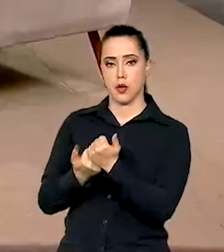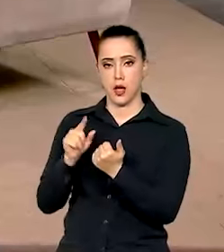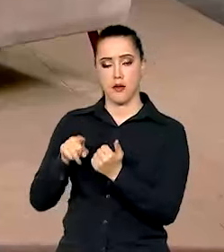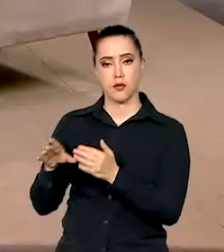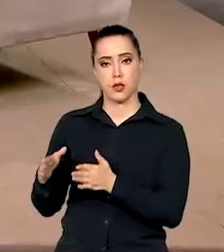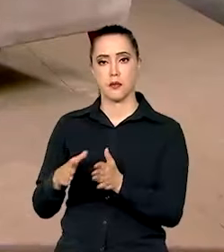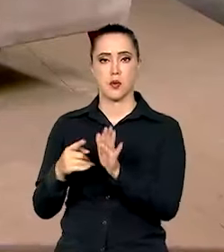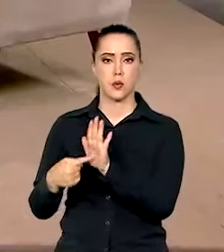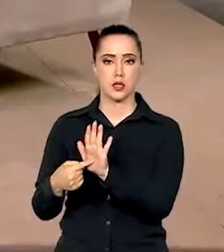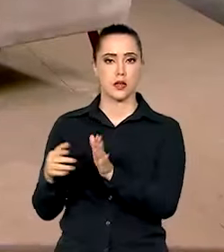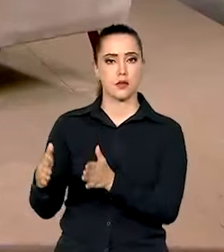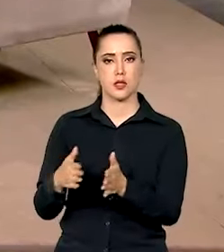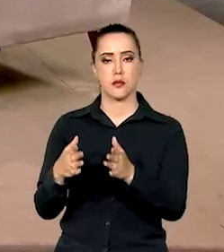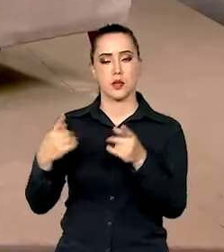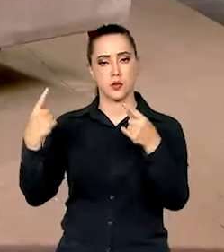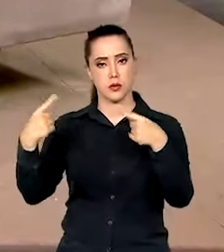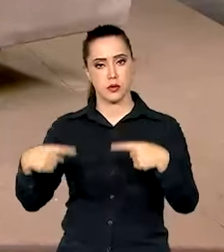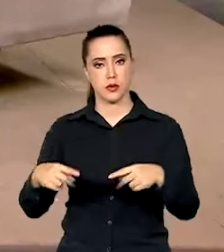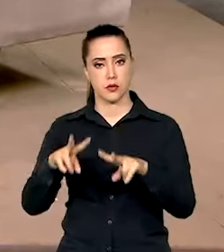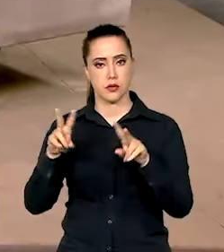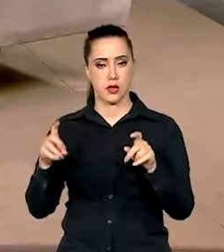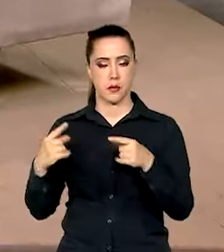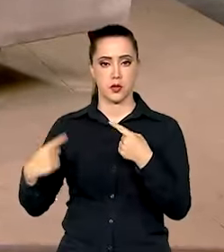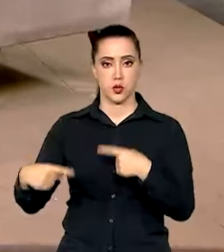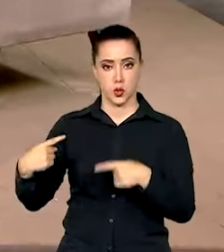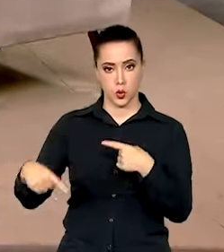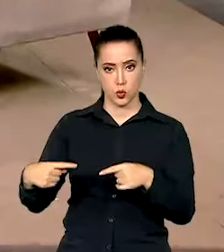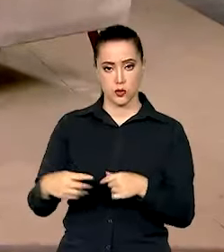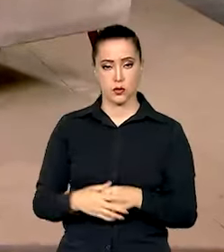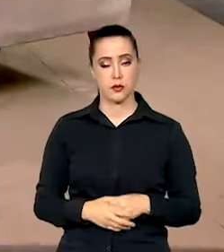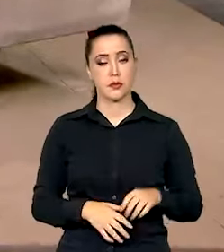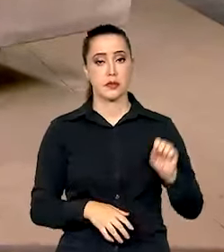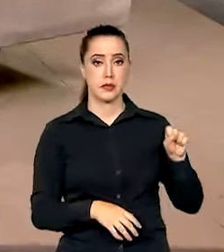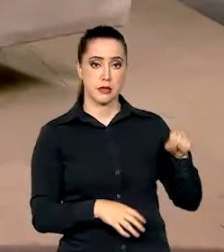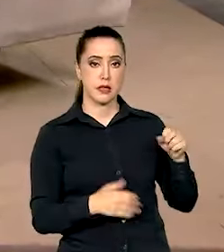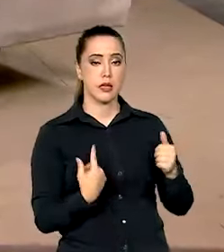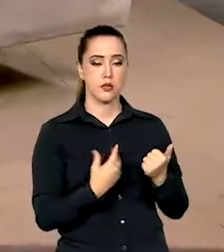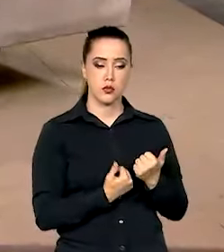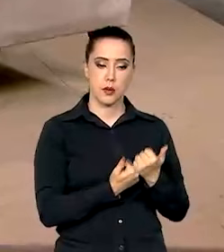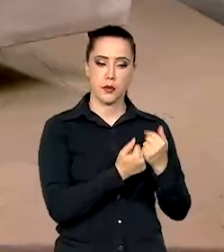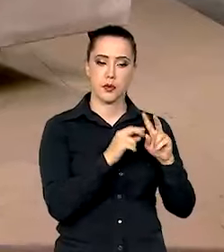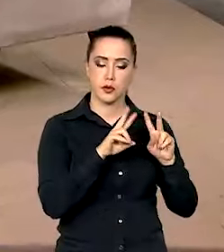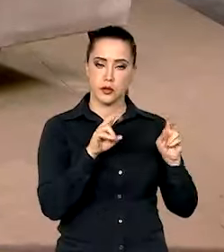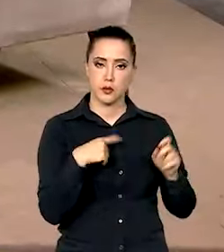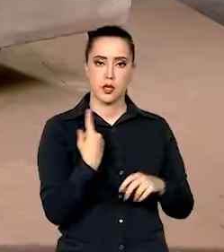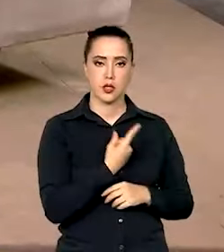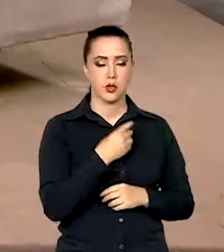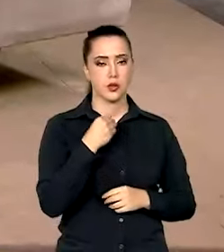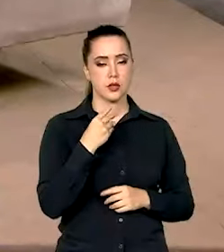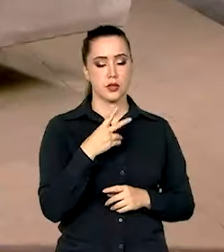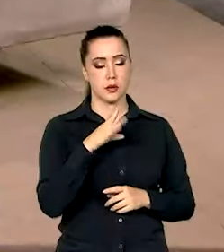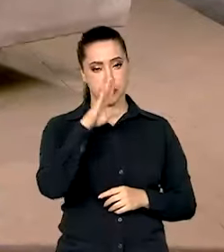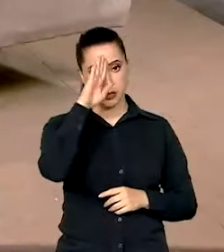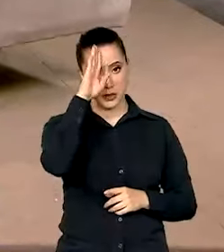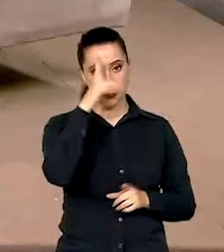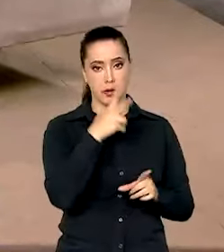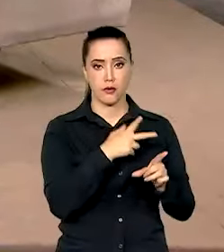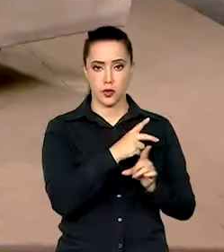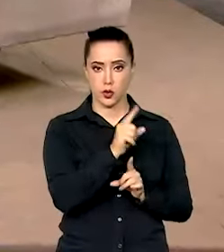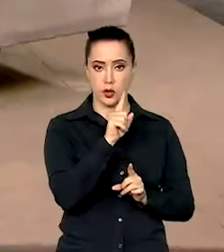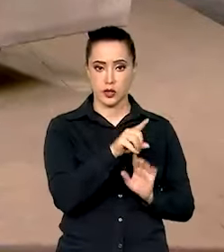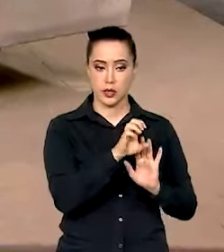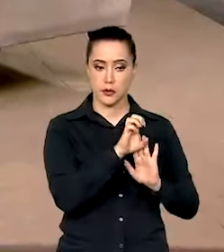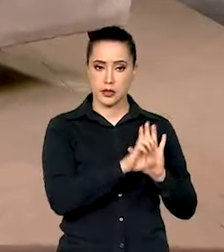caminhos, eixos de discussão, foi isso? Exatamente, orientavam o debate. A gente se embasou na nossa principal conquista, que é o Estatuto da